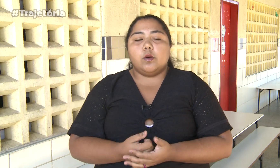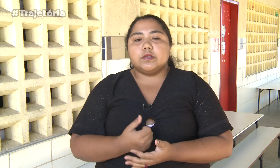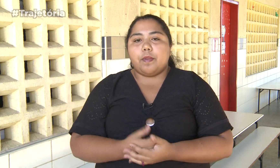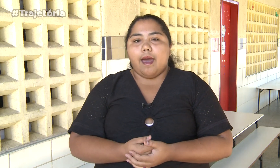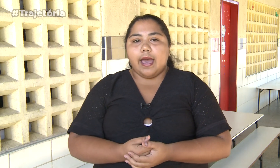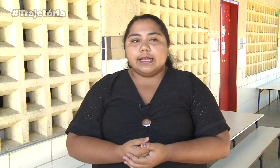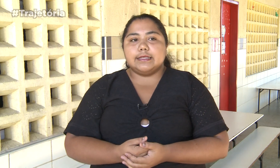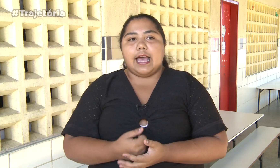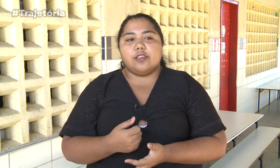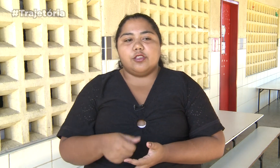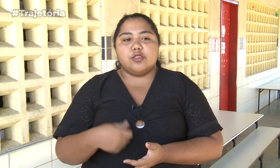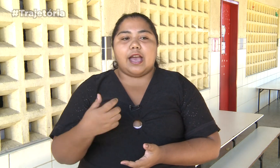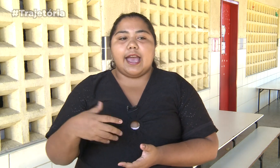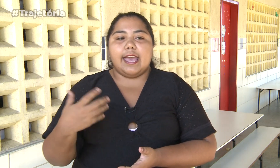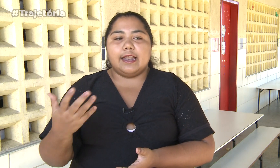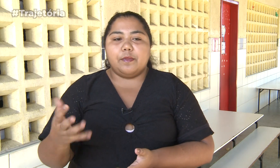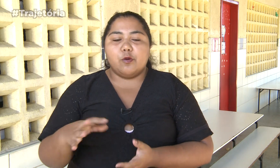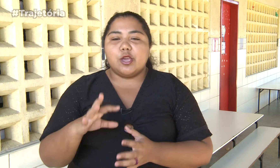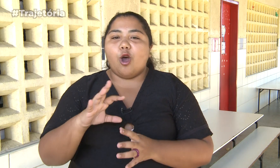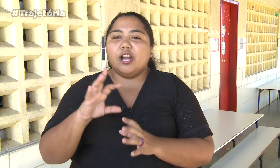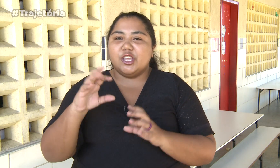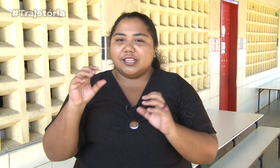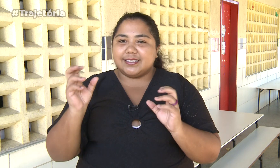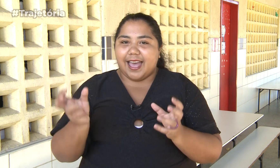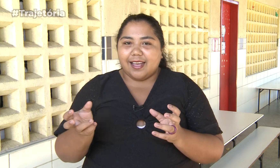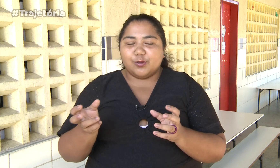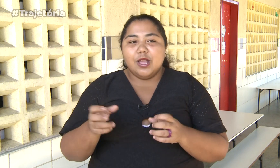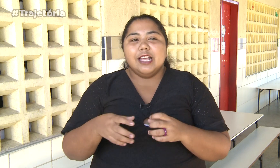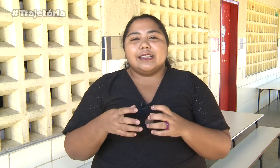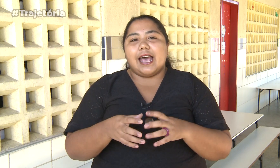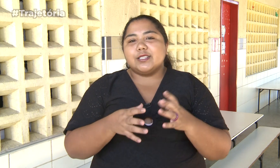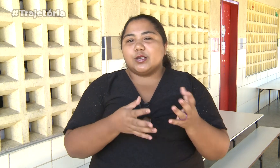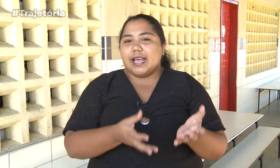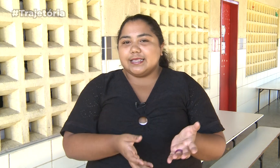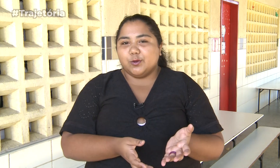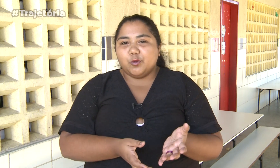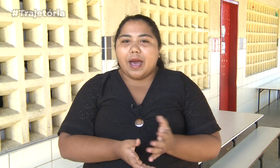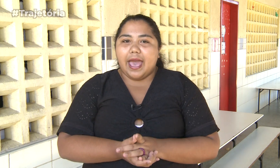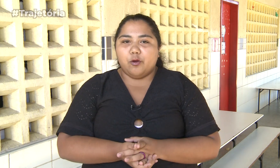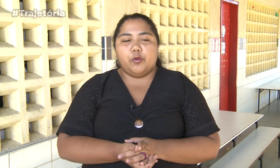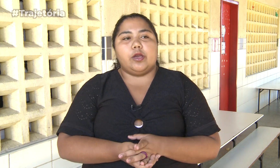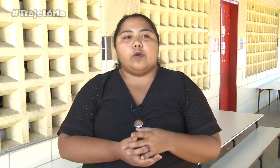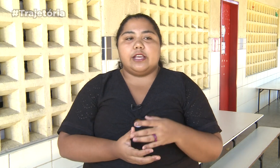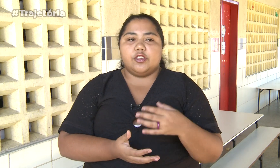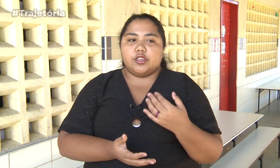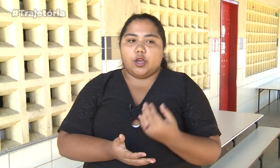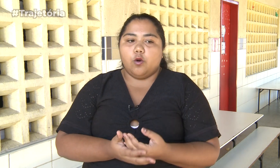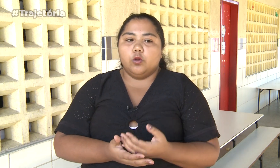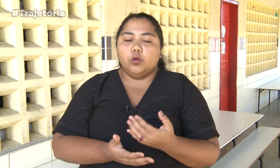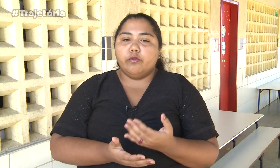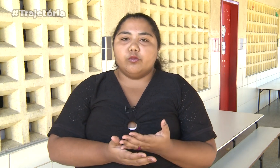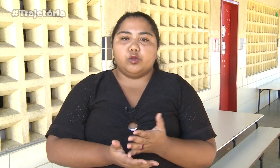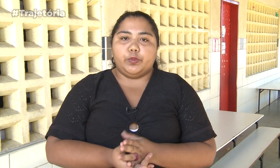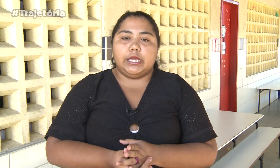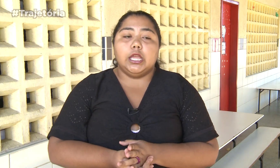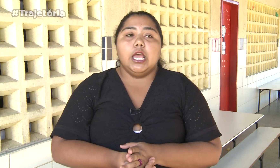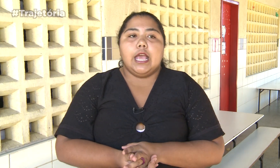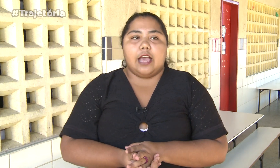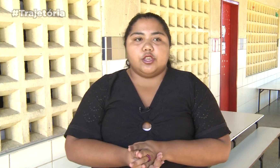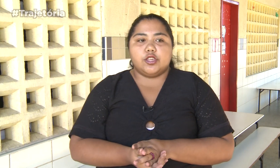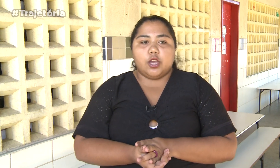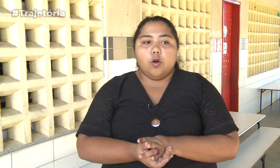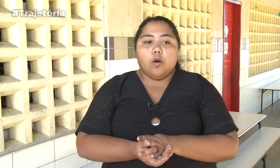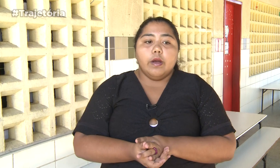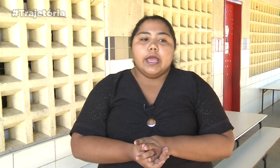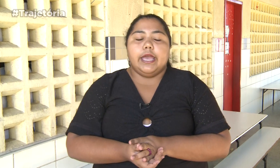mas os meus pais, a gente já era meio que organizado na associação do bairro, porque quando a gente chegou no Novo Mudubim,